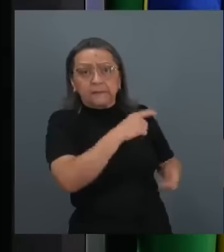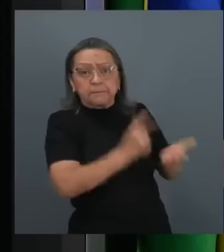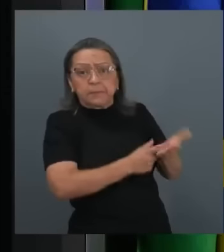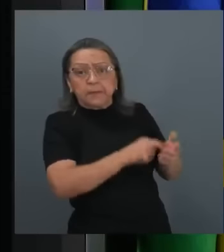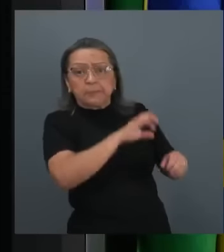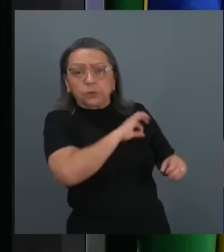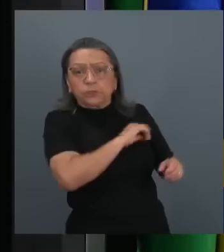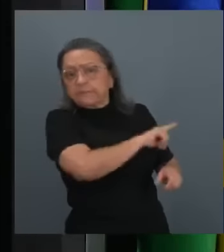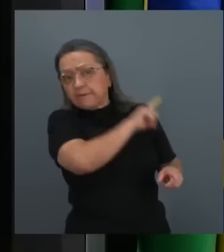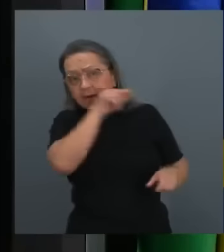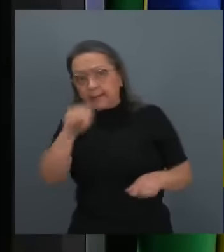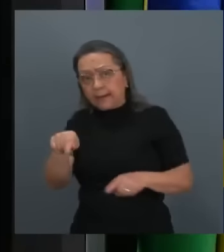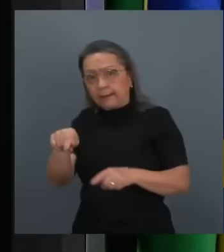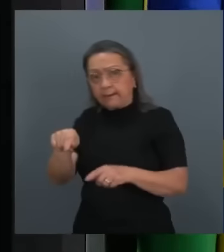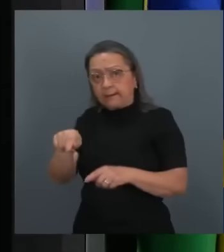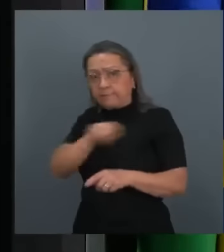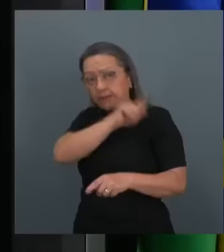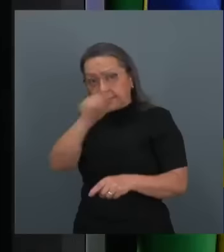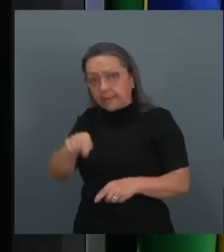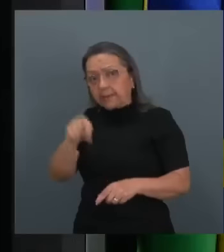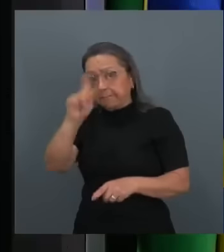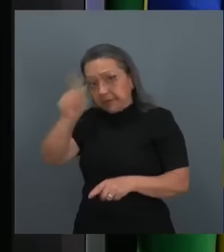casas, para entregar para o tráfico.